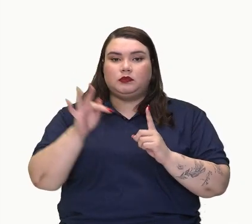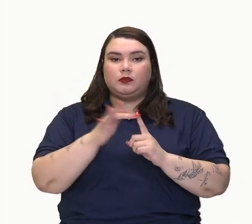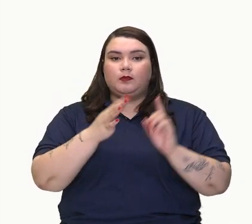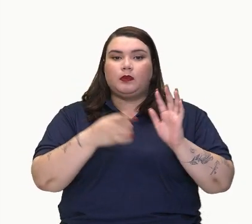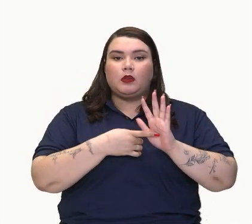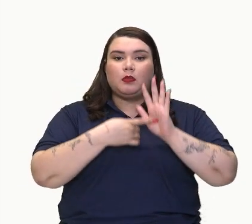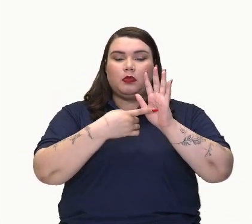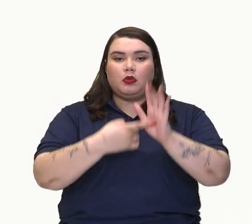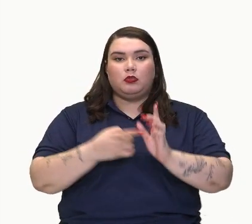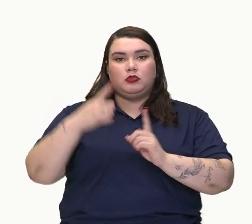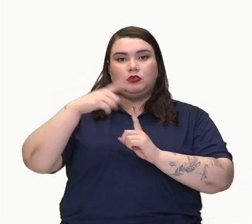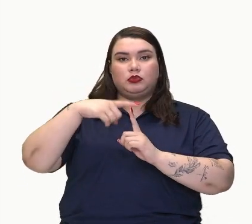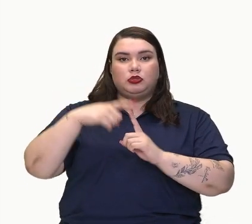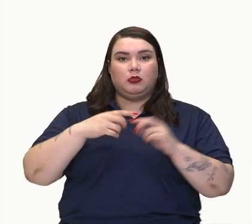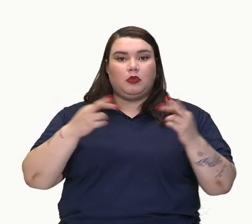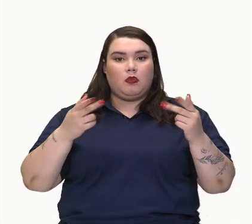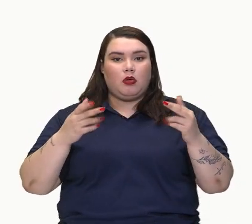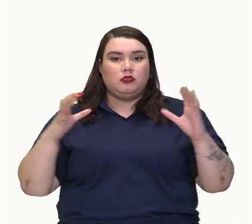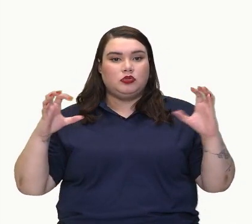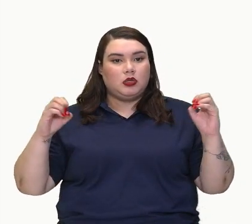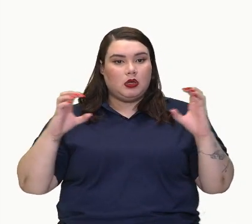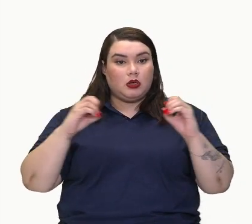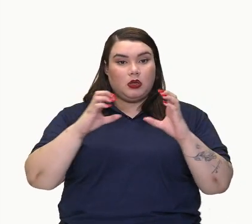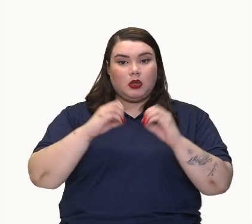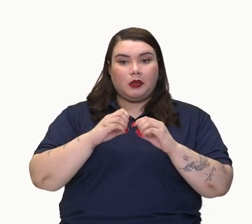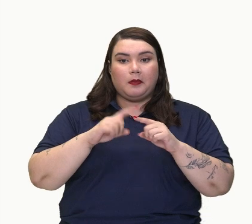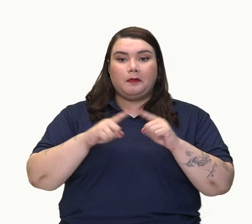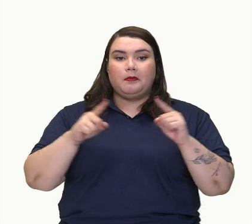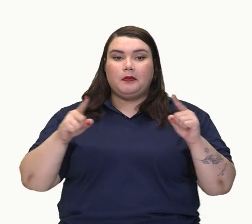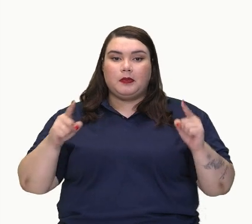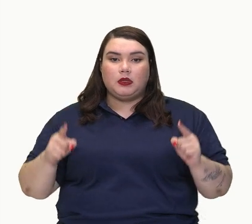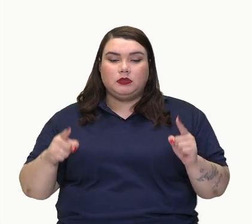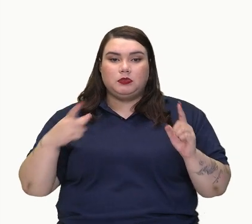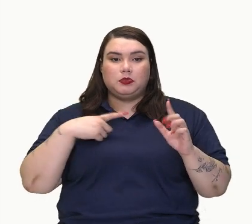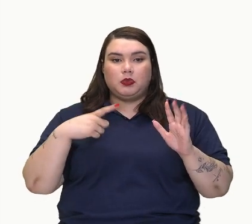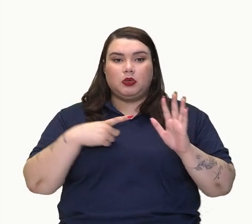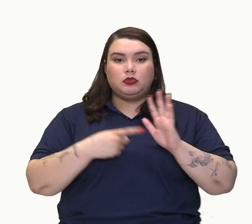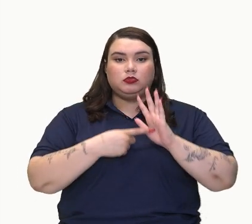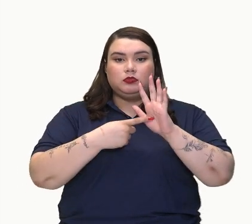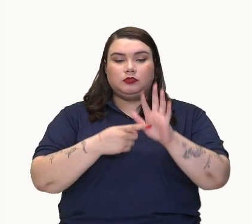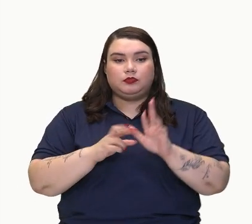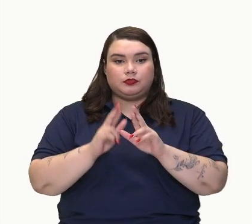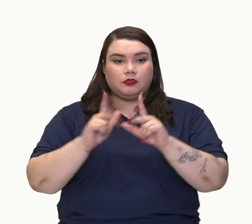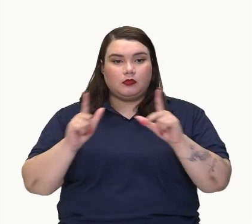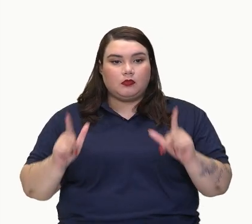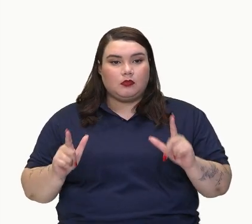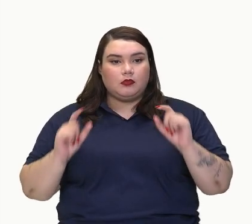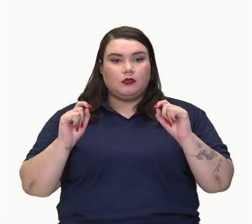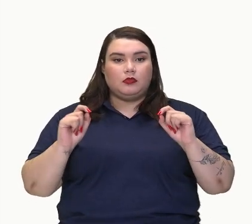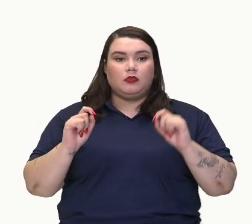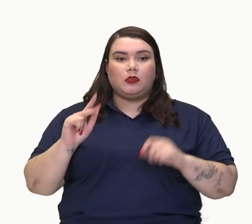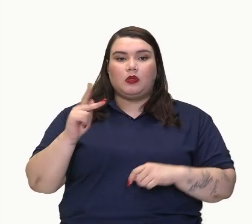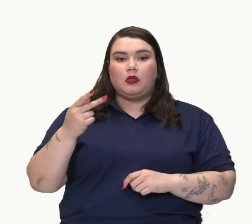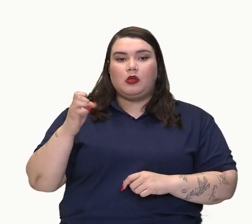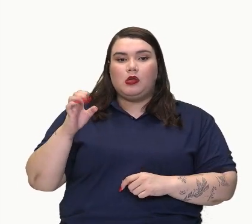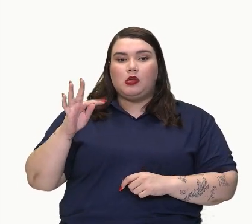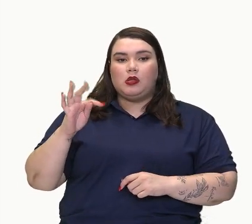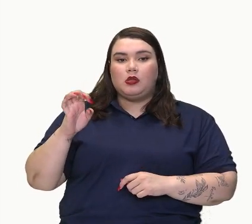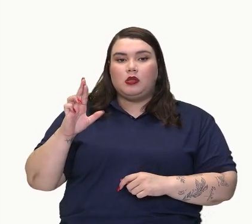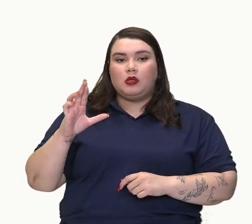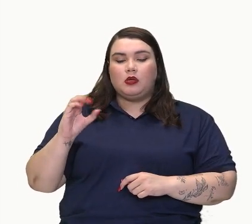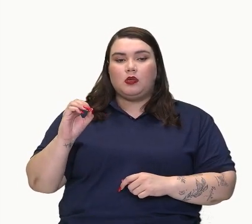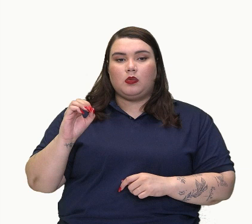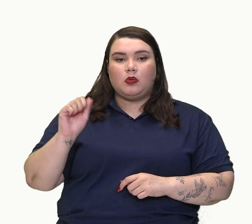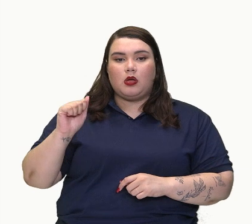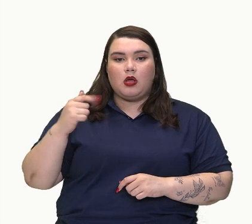o mesmo tipo de cadeia, mas apresentam diferença na posição de um heteroátomo. Ah,